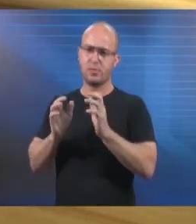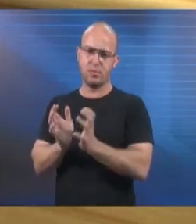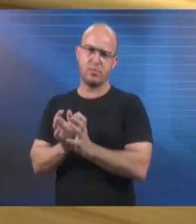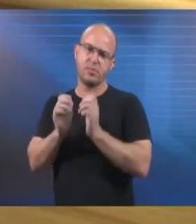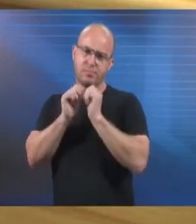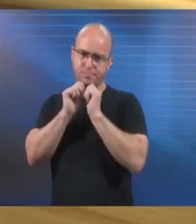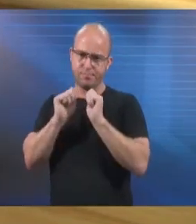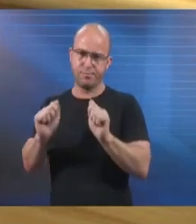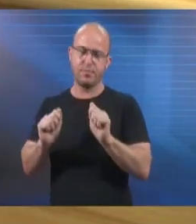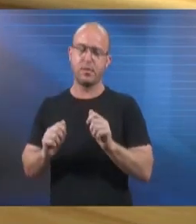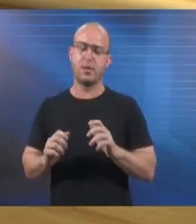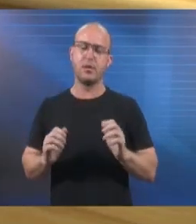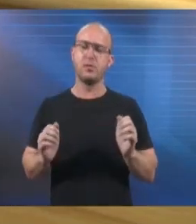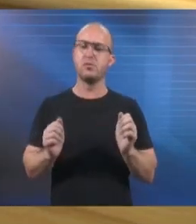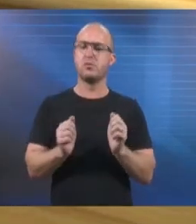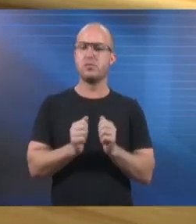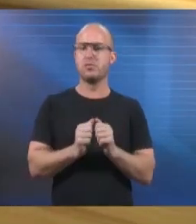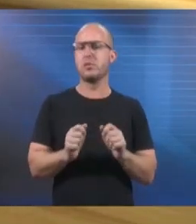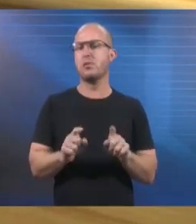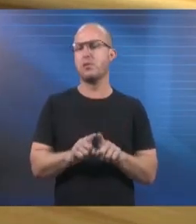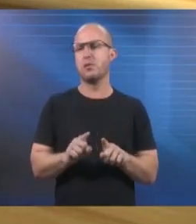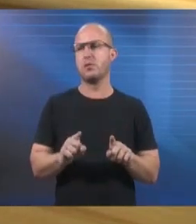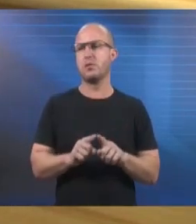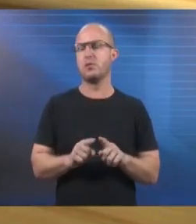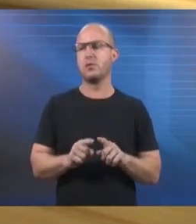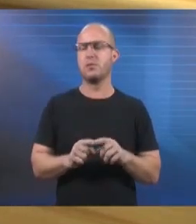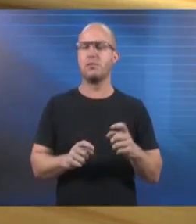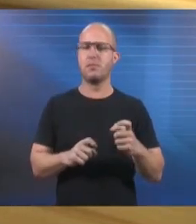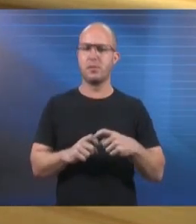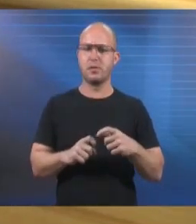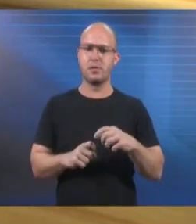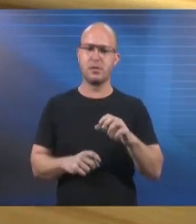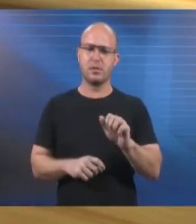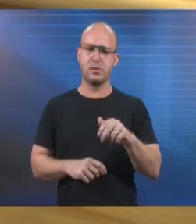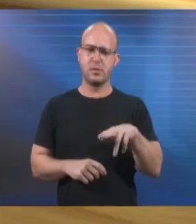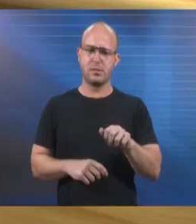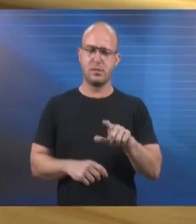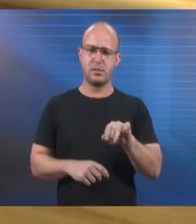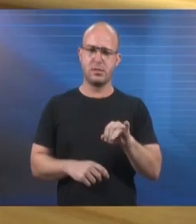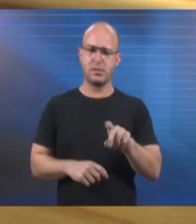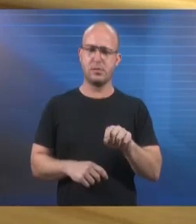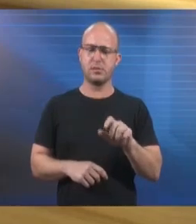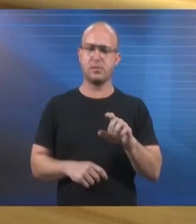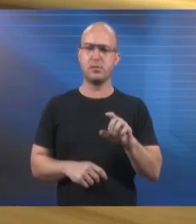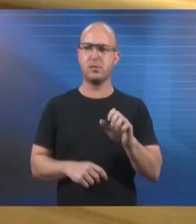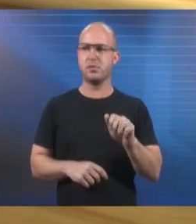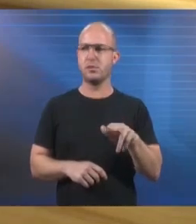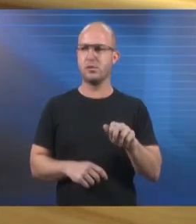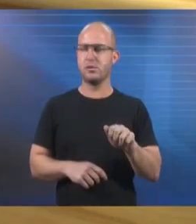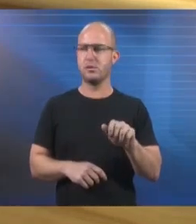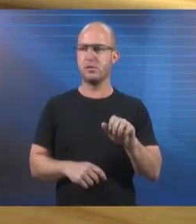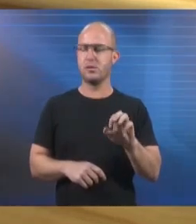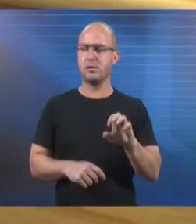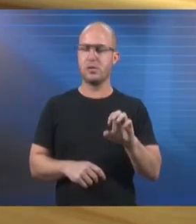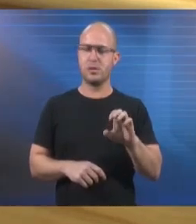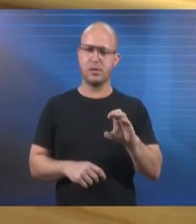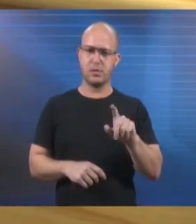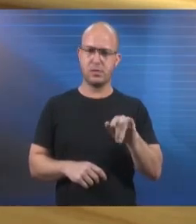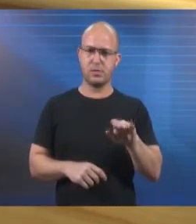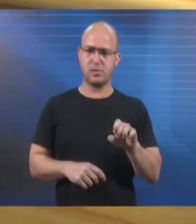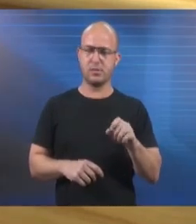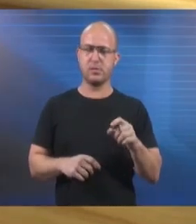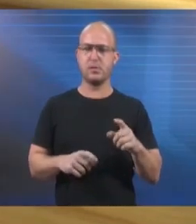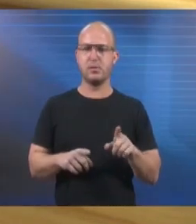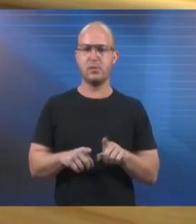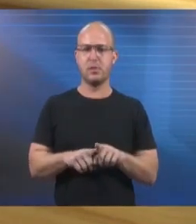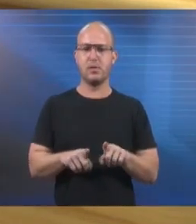assessores juntamente com as médicas Dra anal Dra gace Dr Romoaldo que participaram